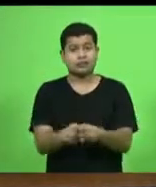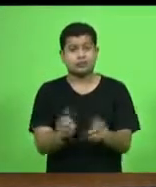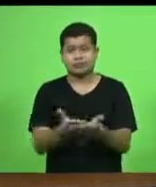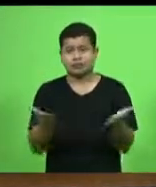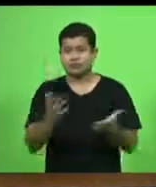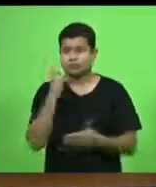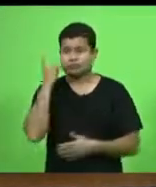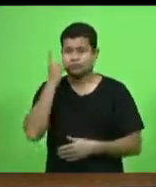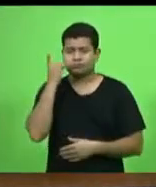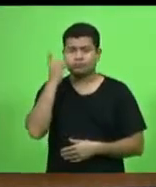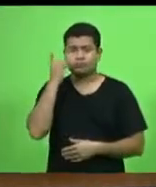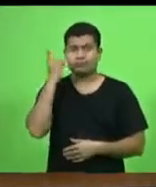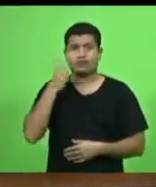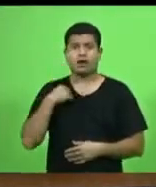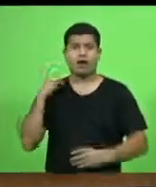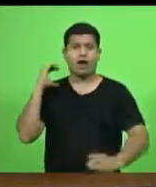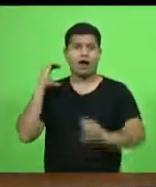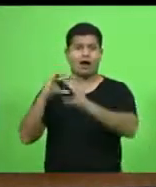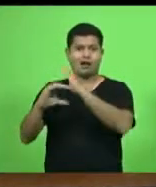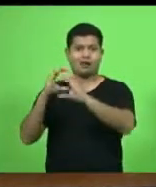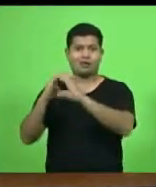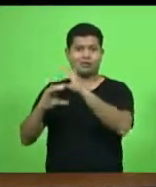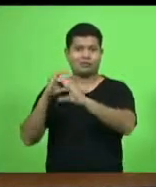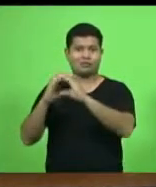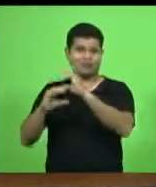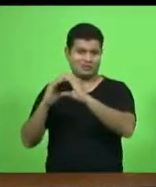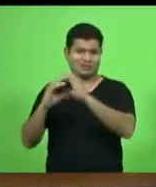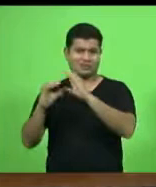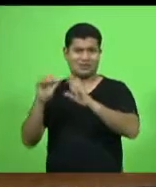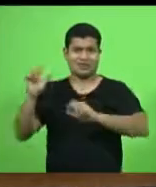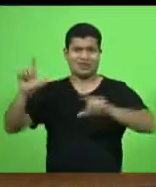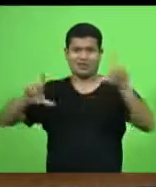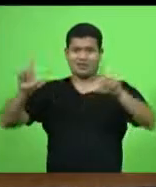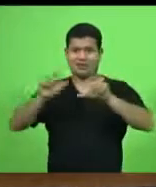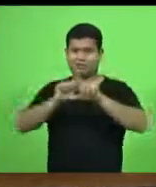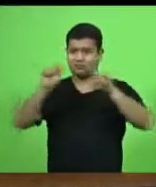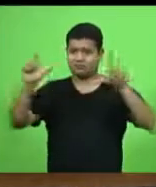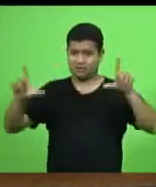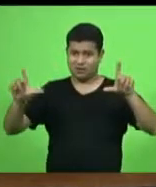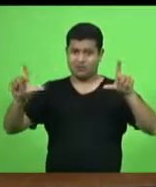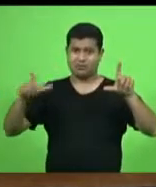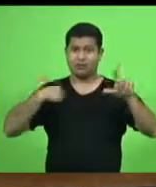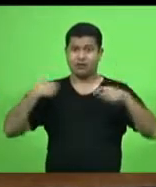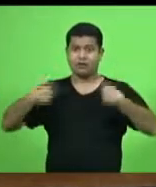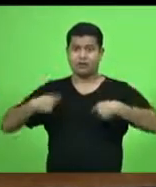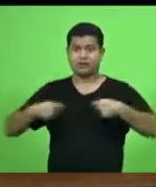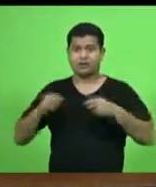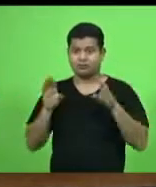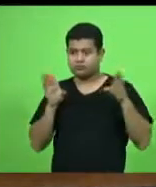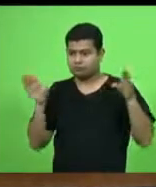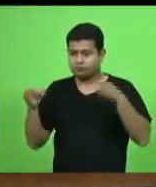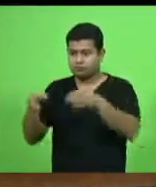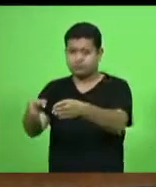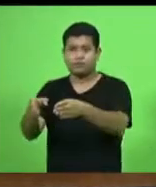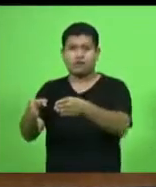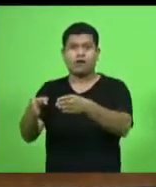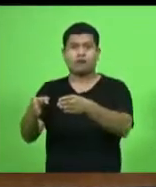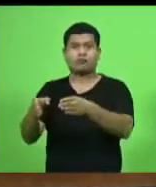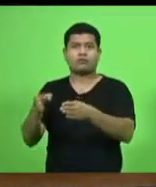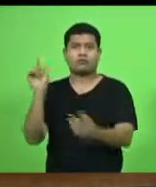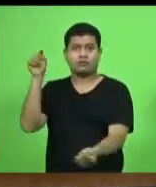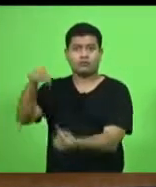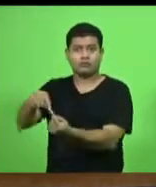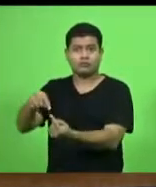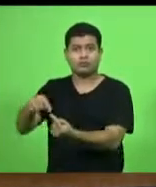a comunicação da Assembleia Legislativa precisa encontrar um rumo, porque o deputado Heron não é